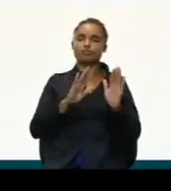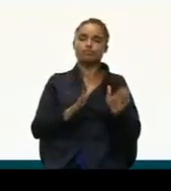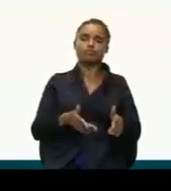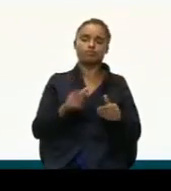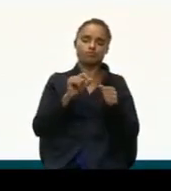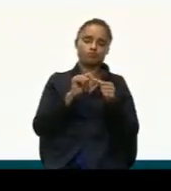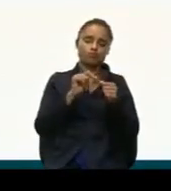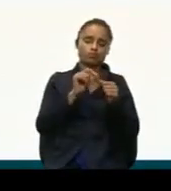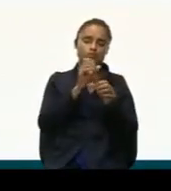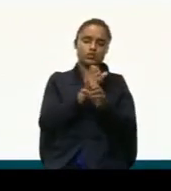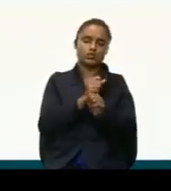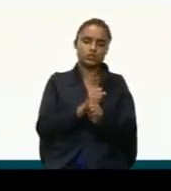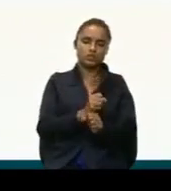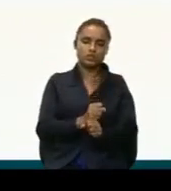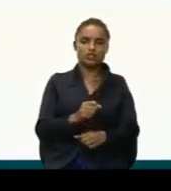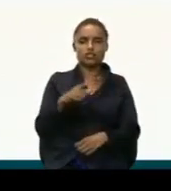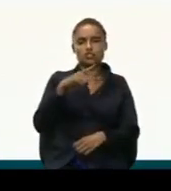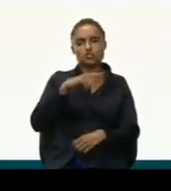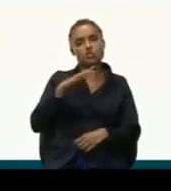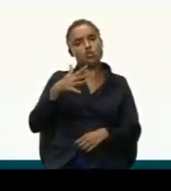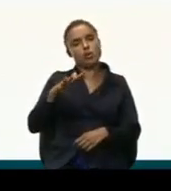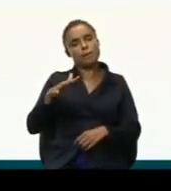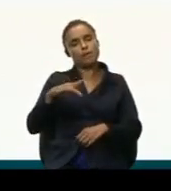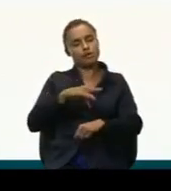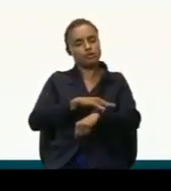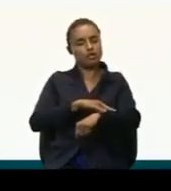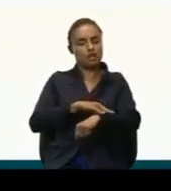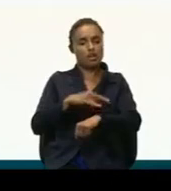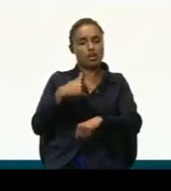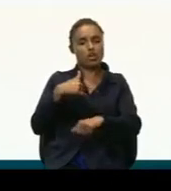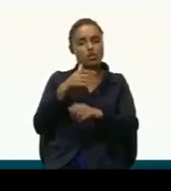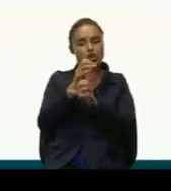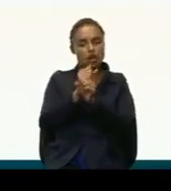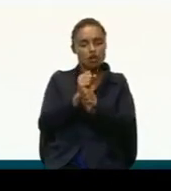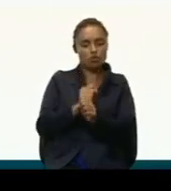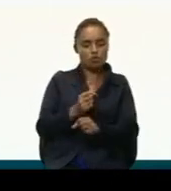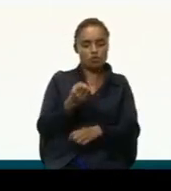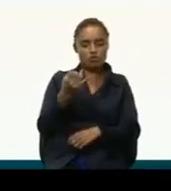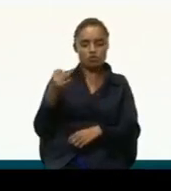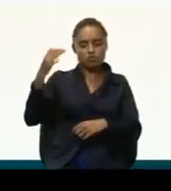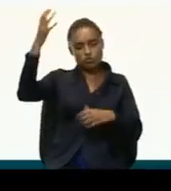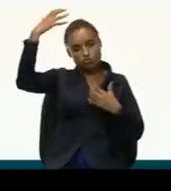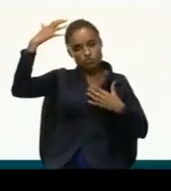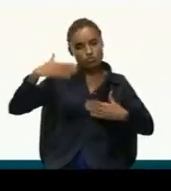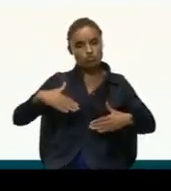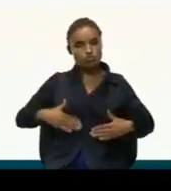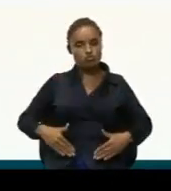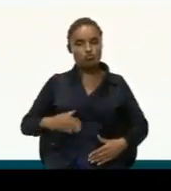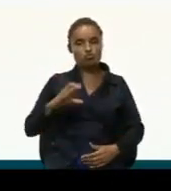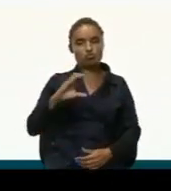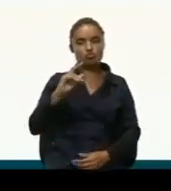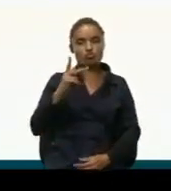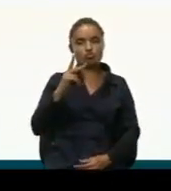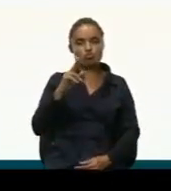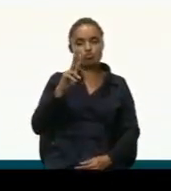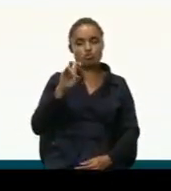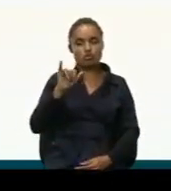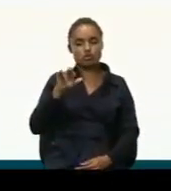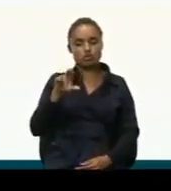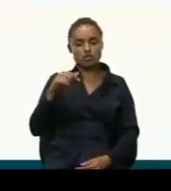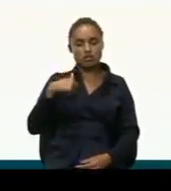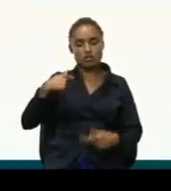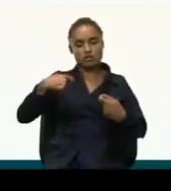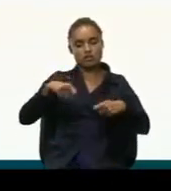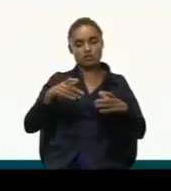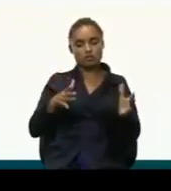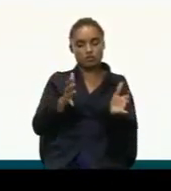né? Calculei quantos chuveiros eu preciso para 10 trabalhadores, certo? Então, para